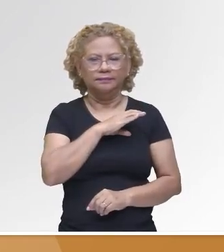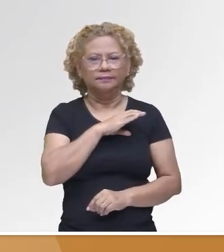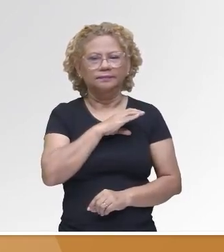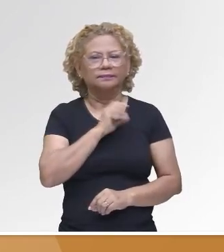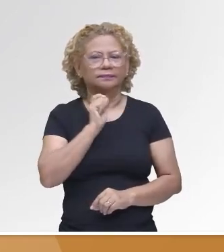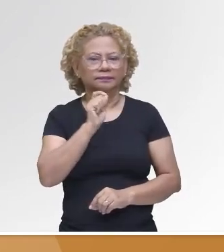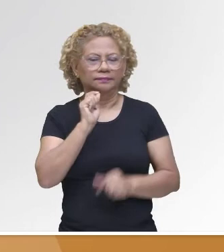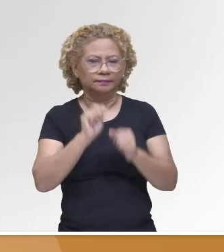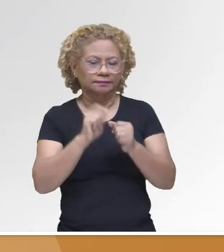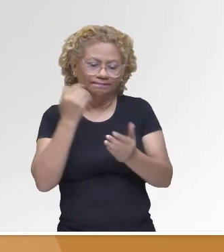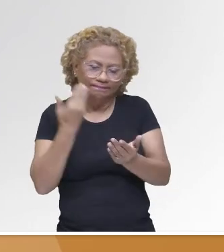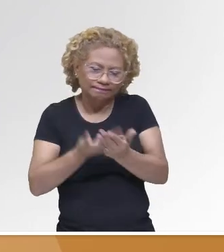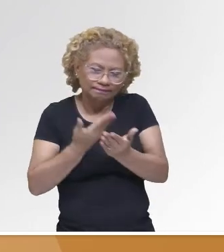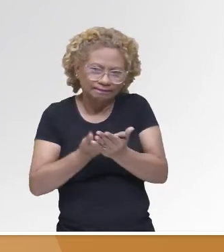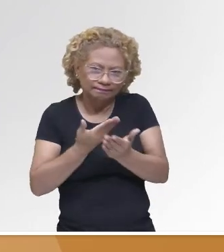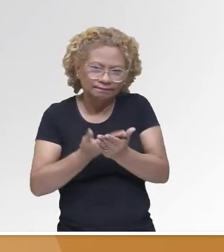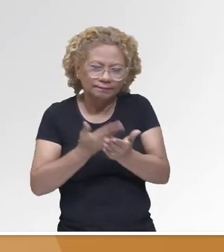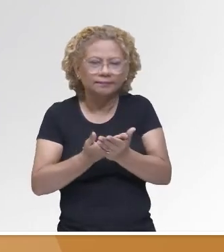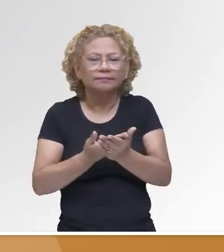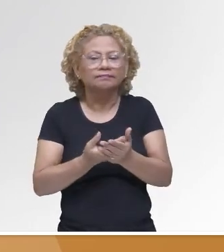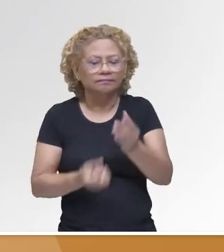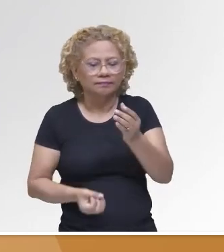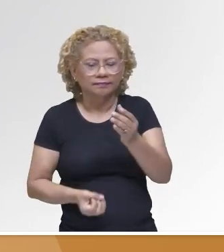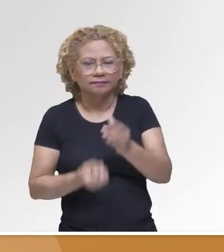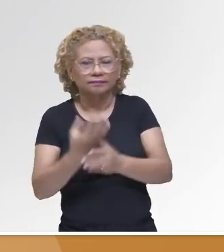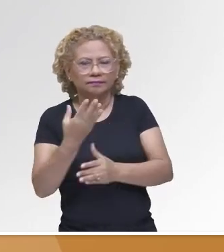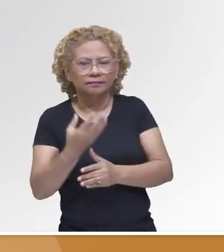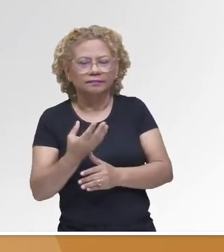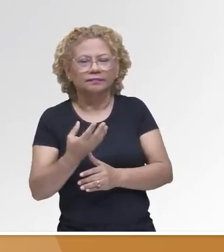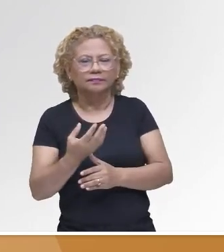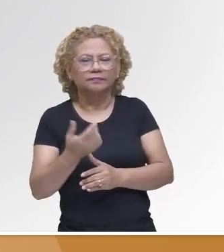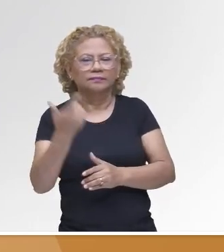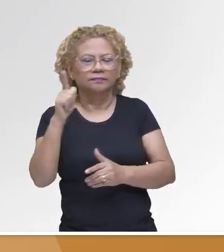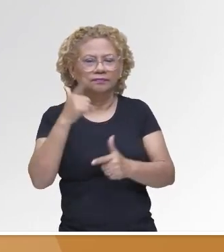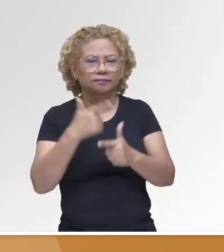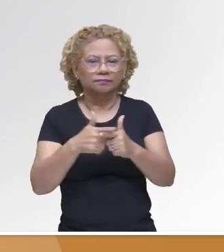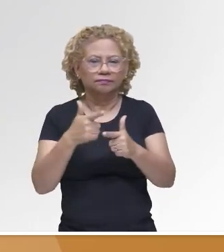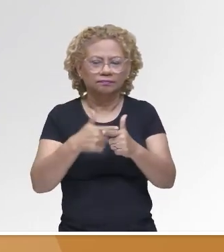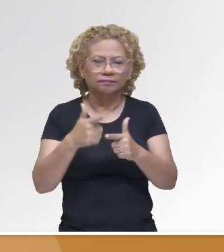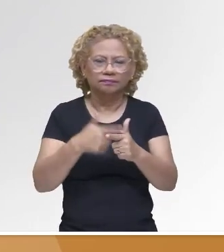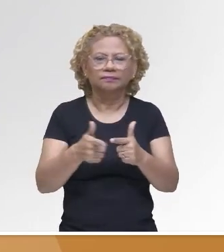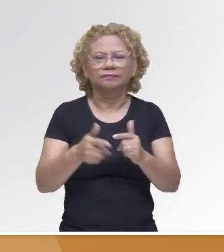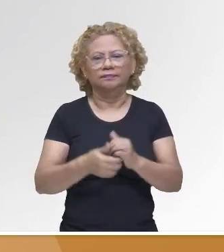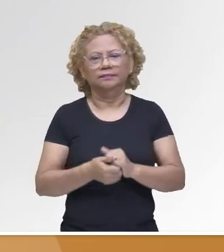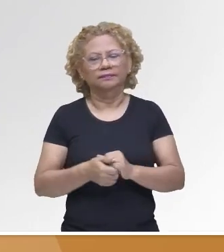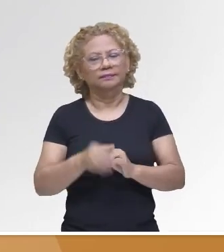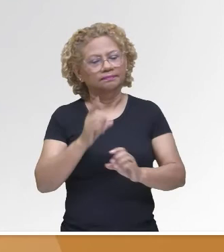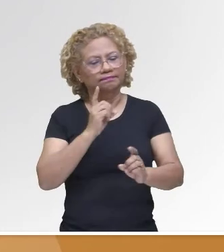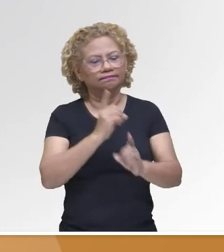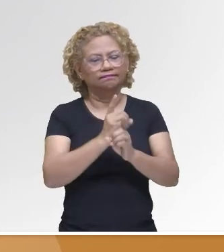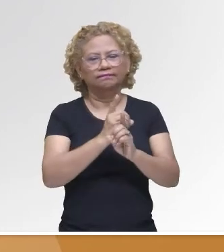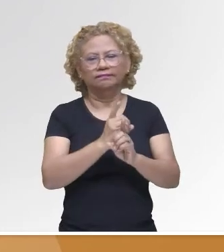quê? Um outro problema. Ele vai formulando problemas.